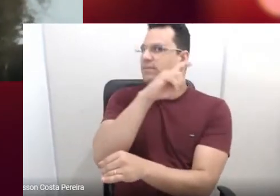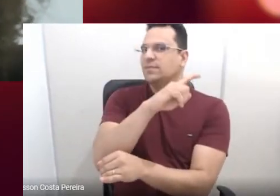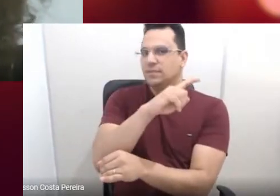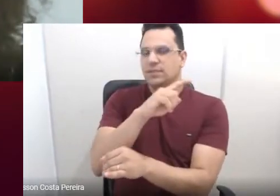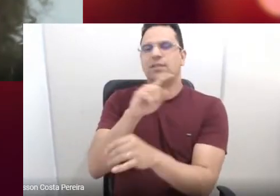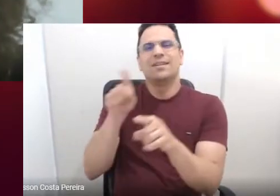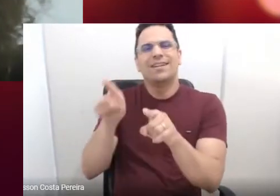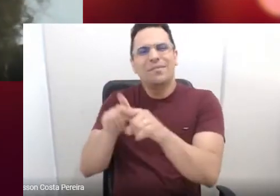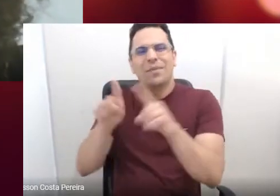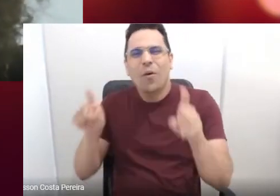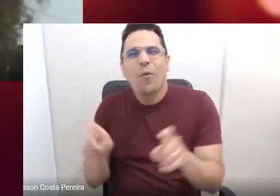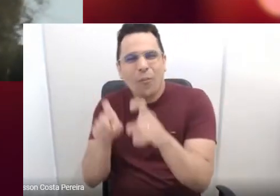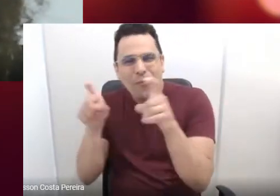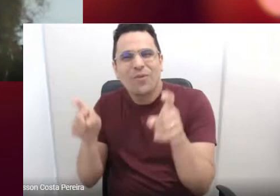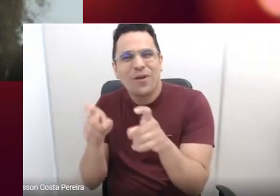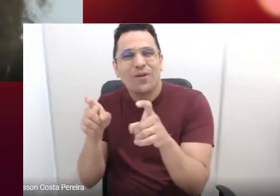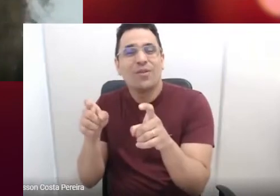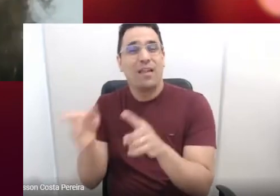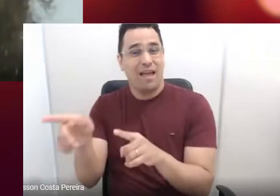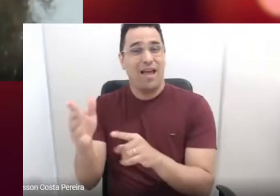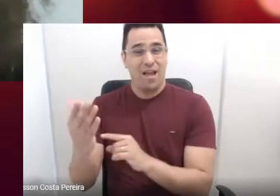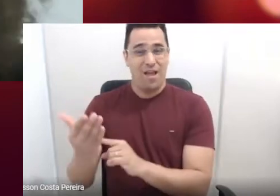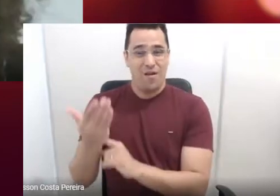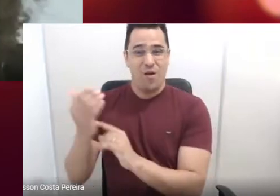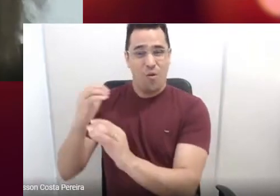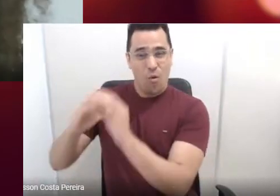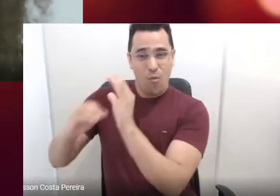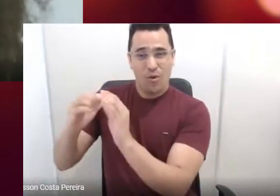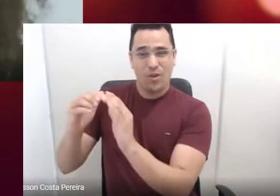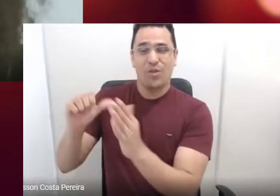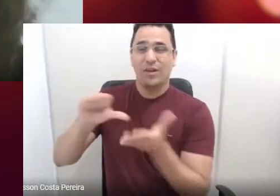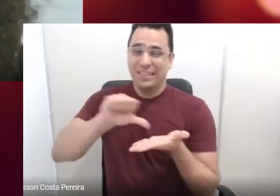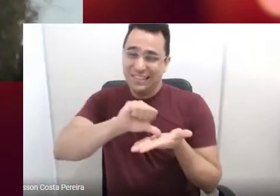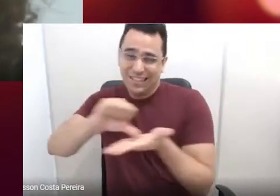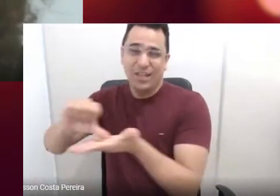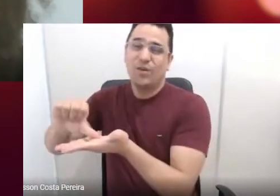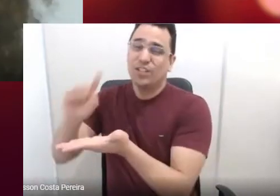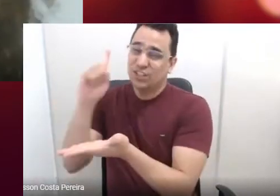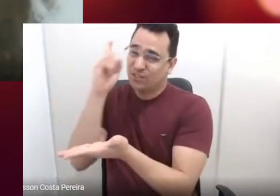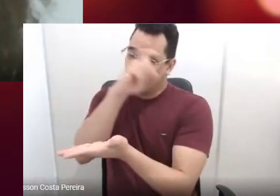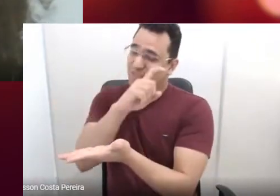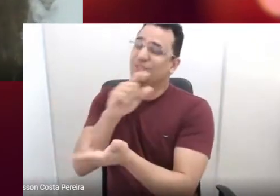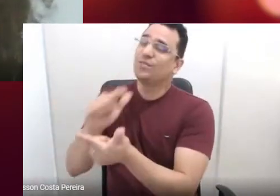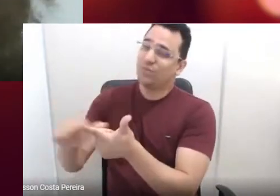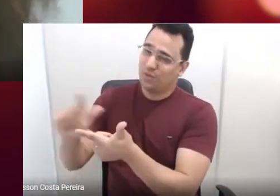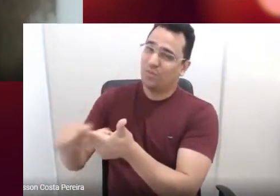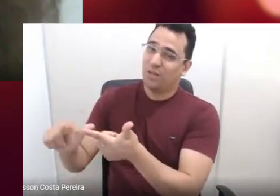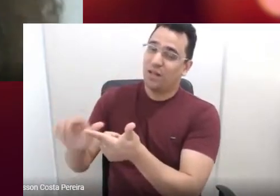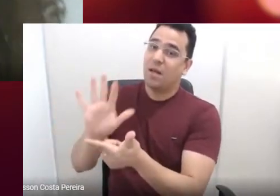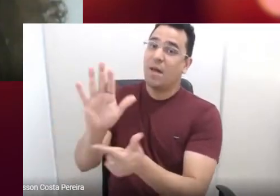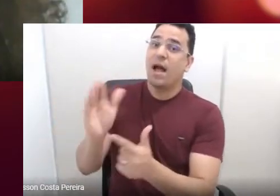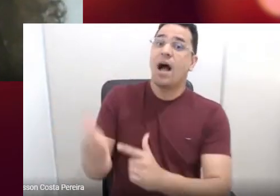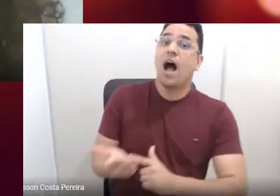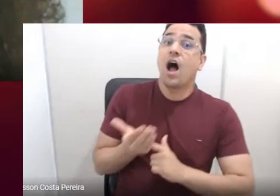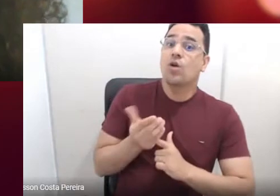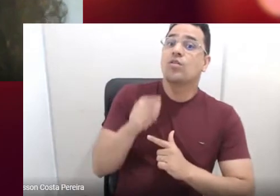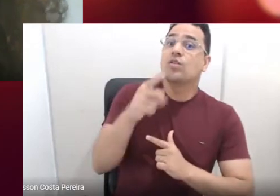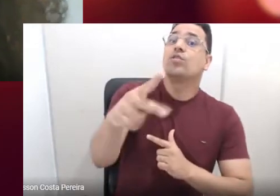de informação e comunicação nos campi do interior para a operacionalização do trabalho